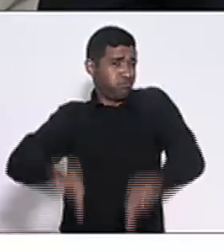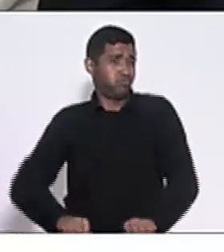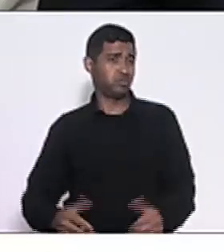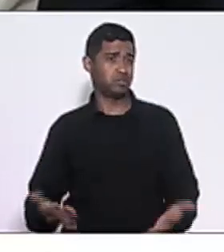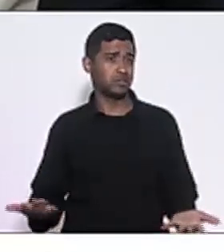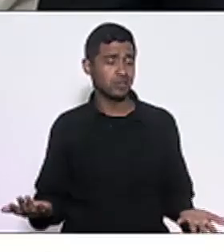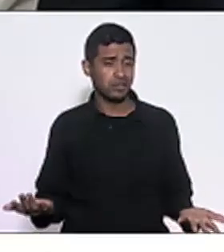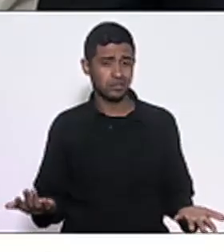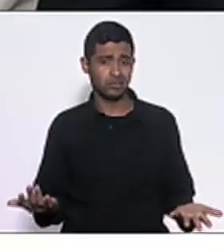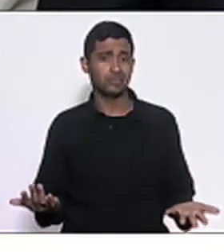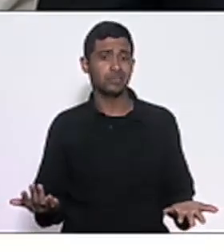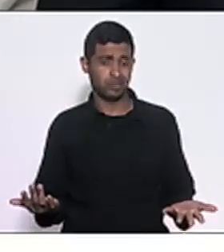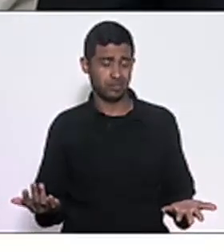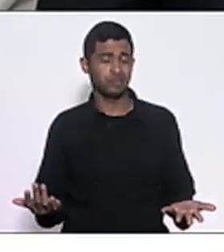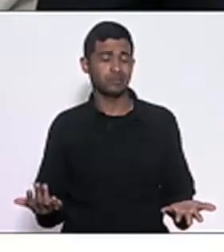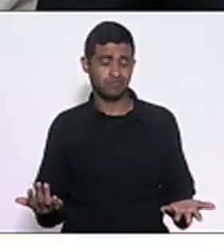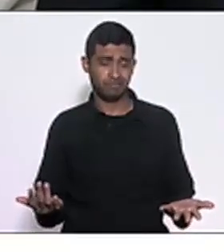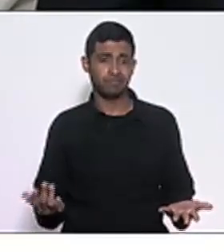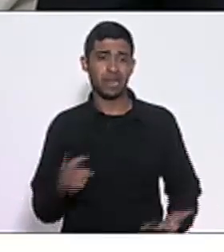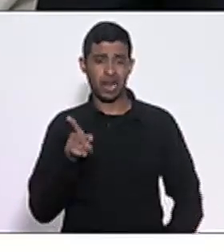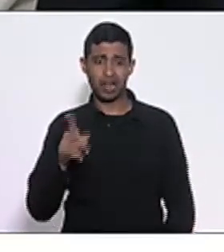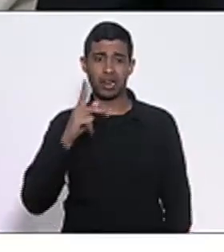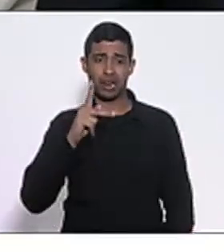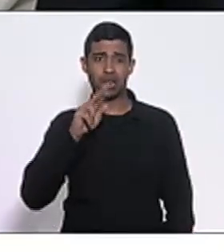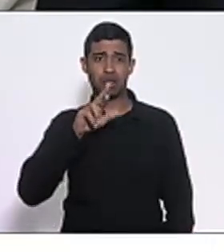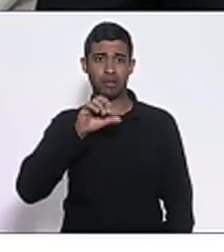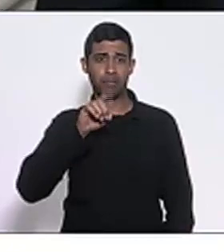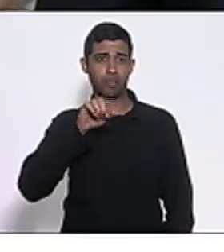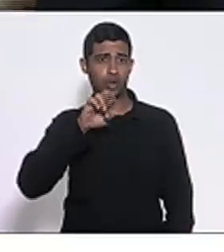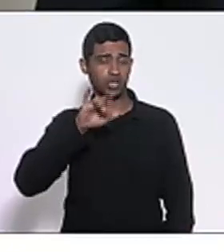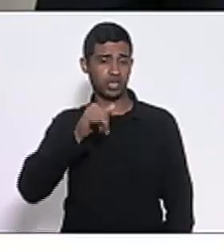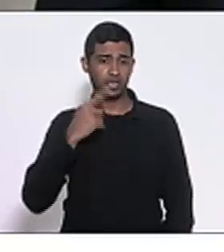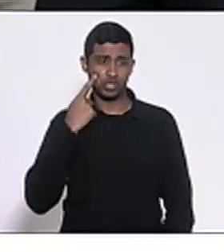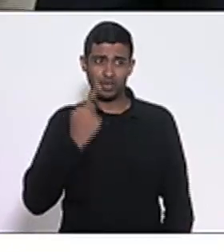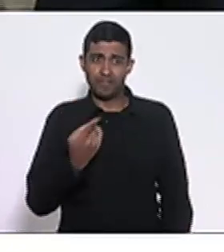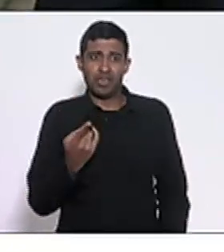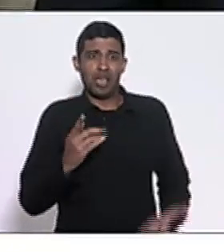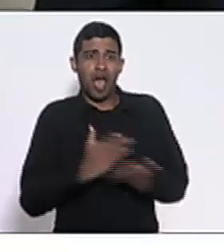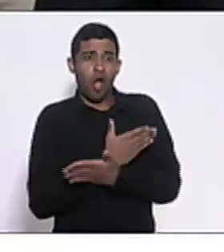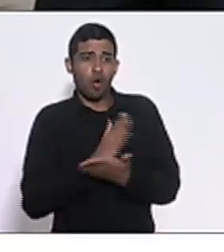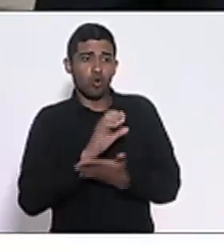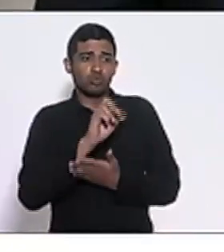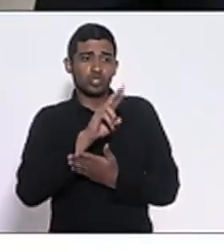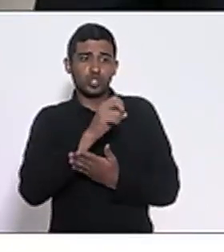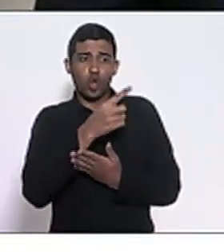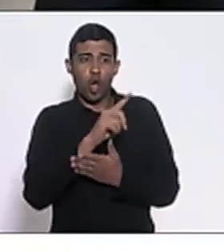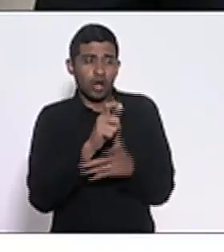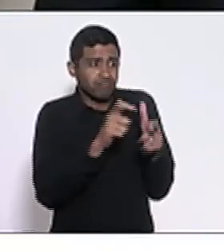né, o próprio ERDES está vendo, quando vai nos órgãos, nos pequenos órgãos, é